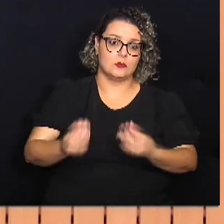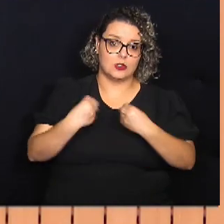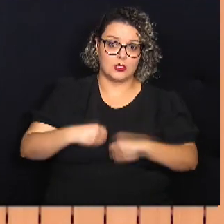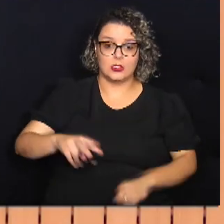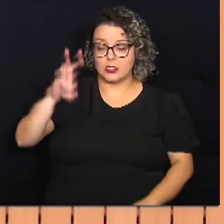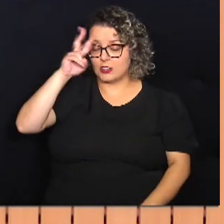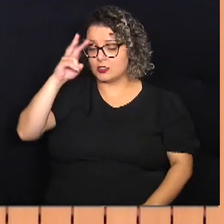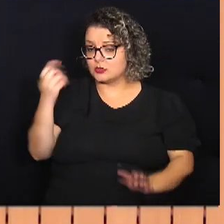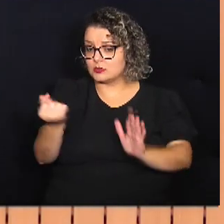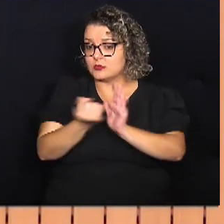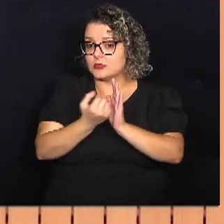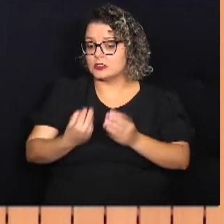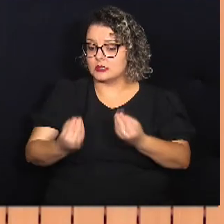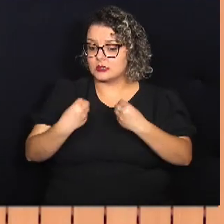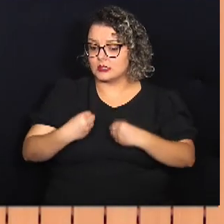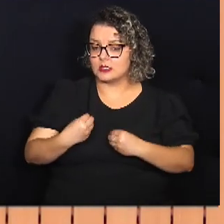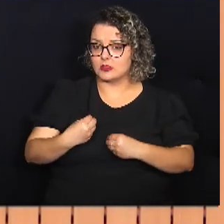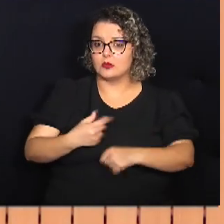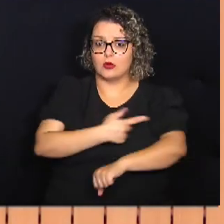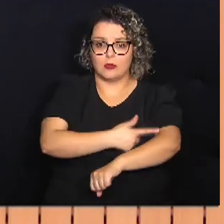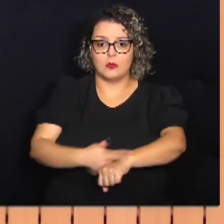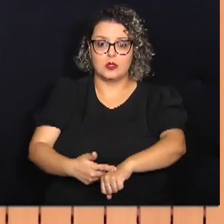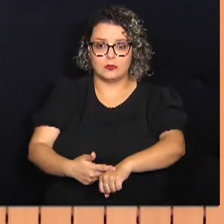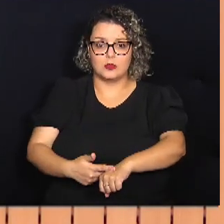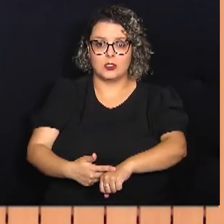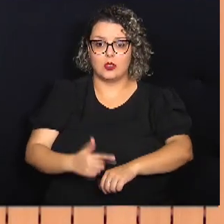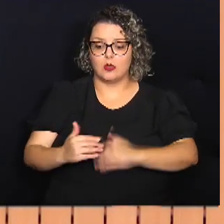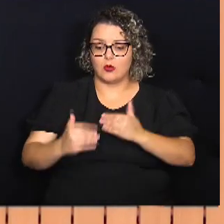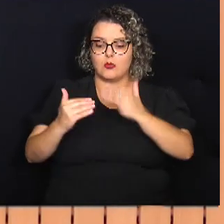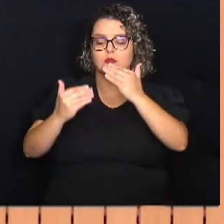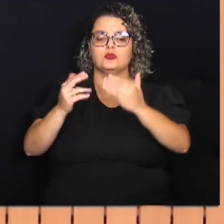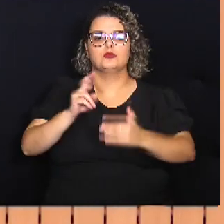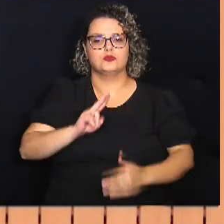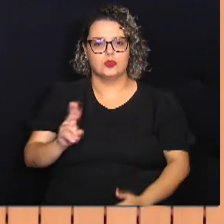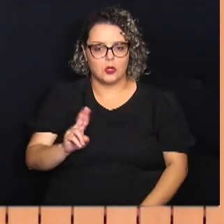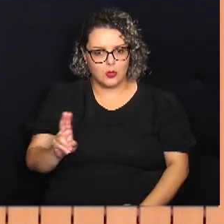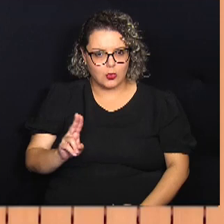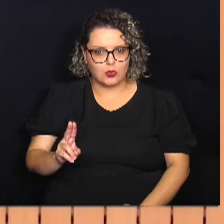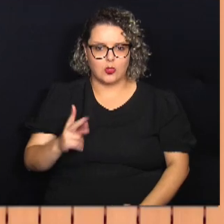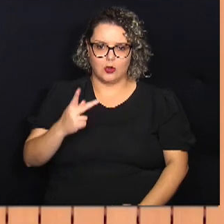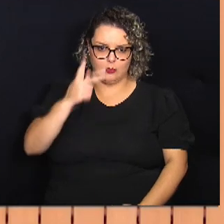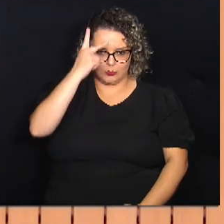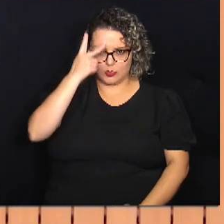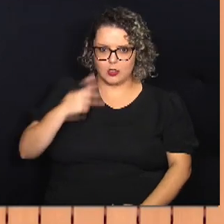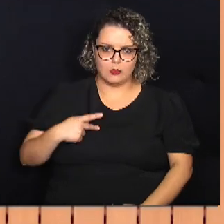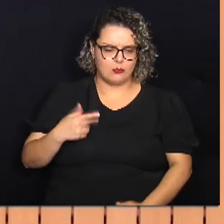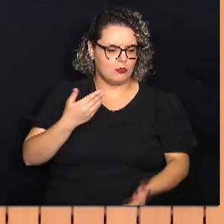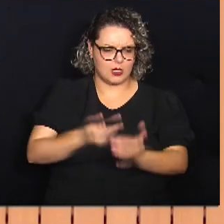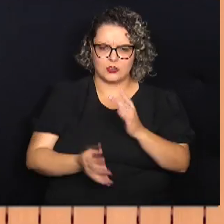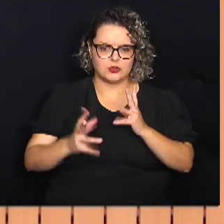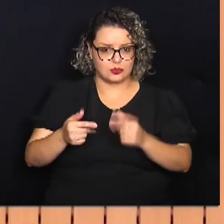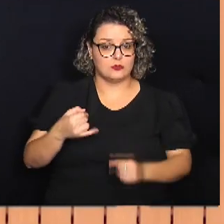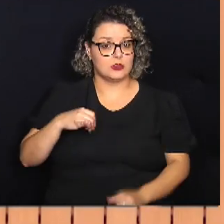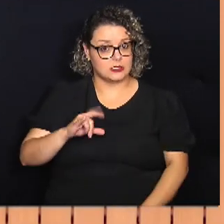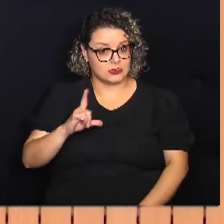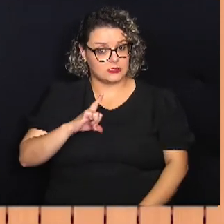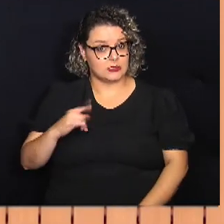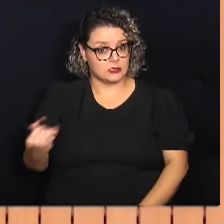foi construa o seu nome, né? Você pode perder tudo, mas se você tem o seu